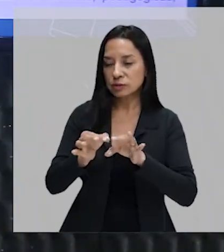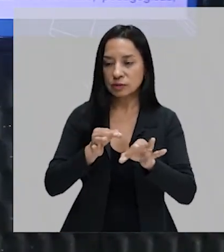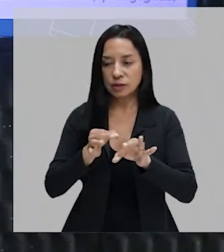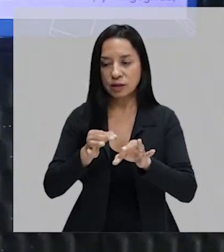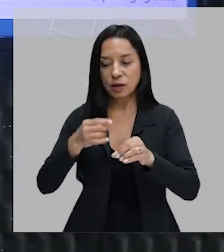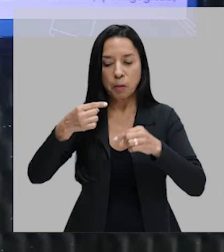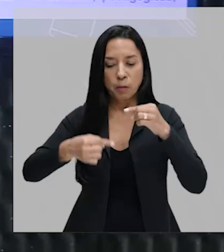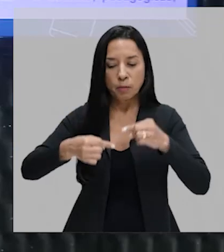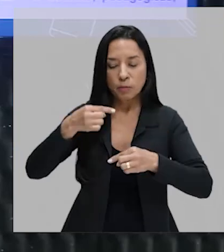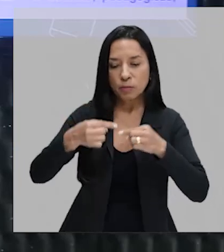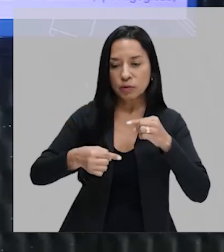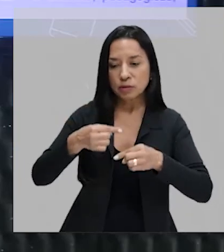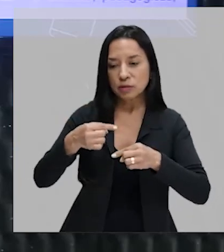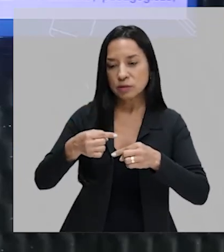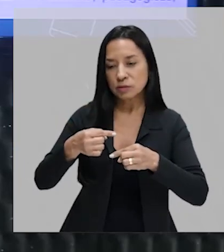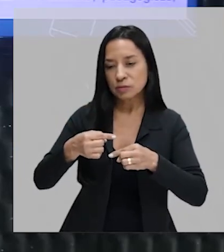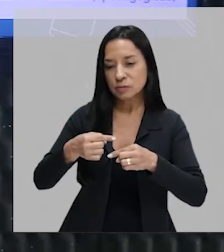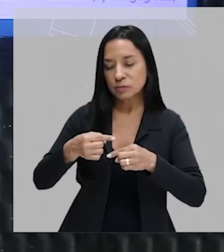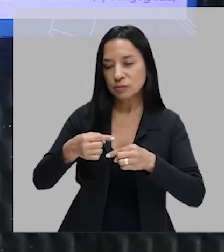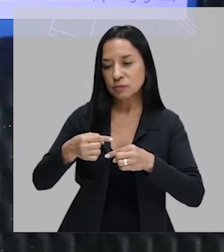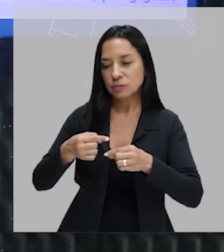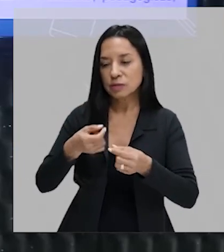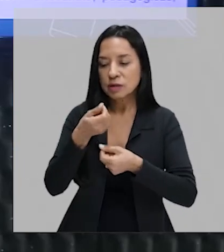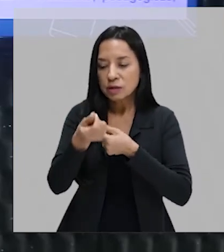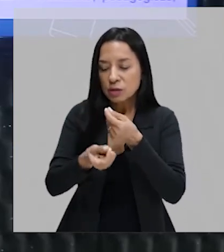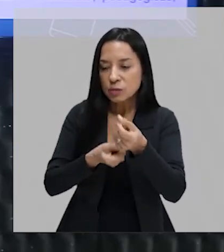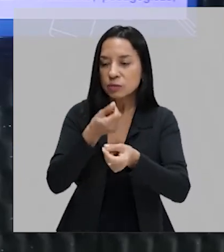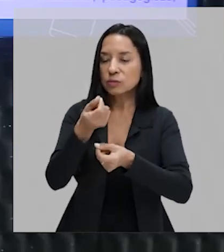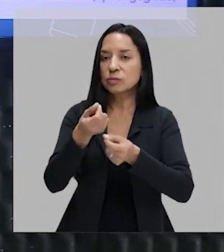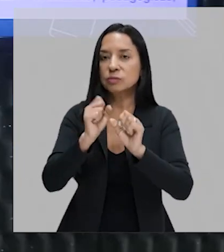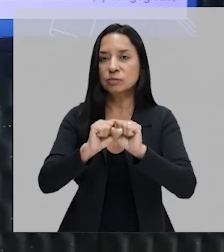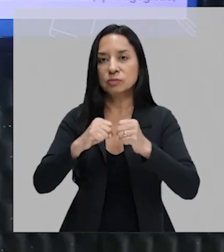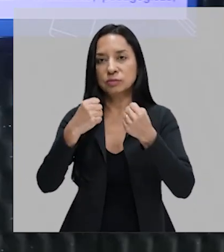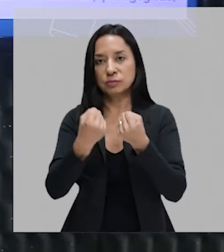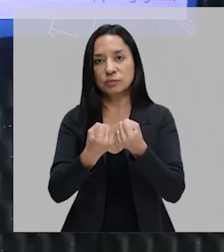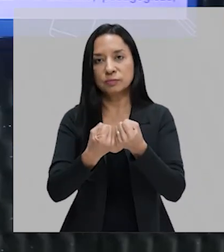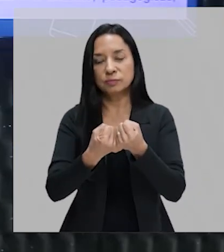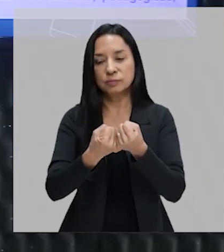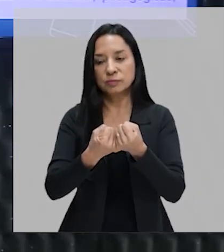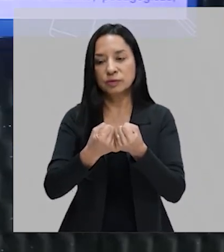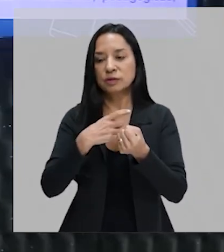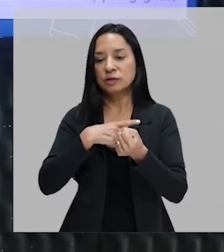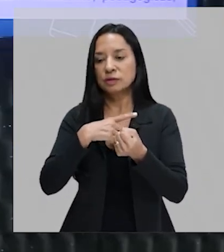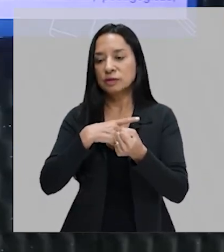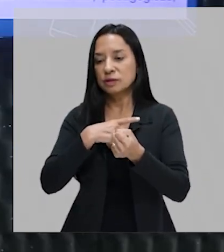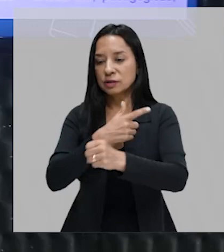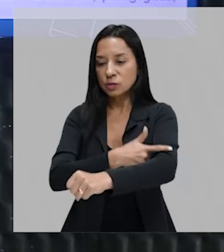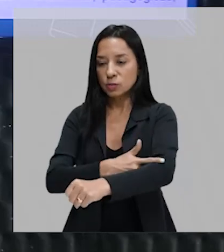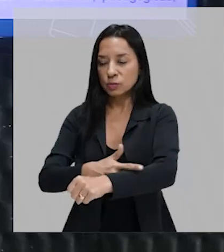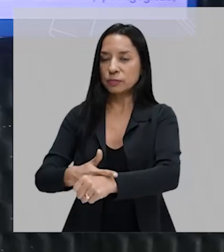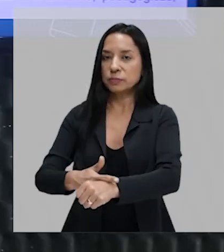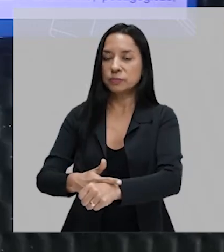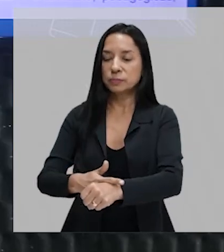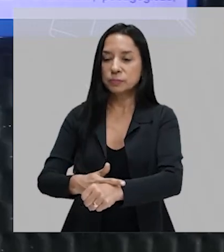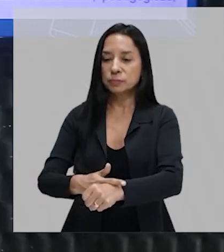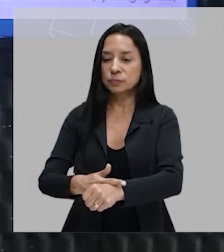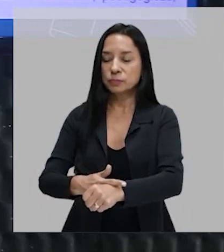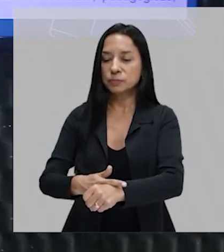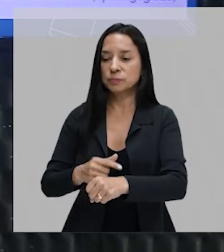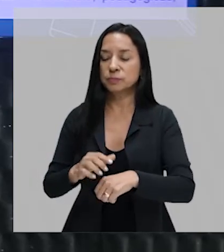termos políticos, em termos econômicos, em termos sociais, que tinham seus hábitos,